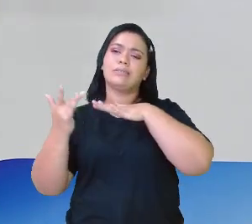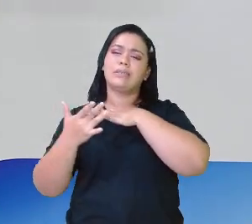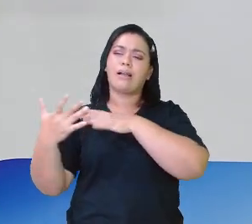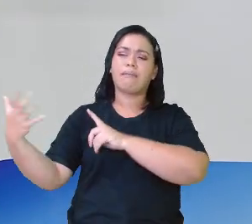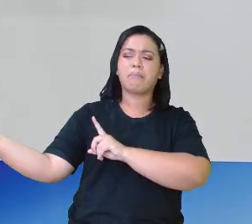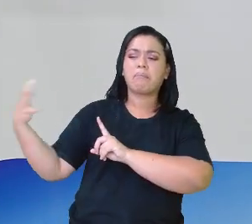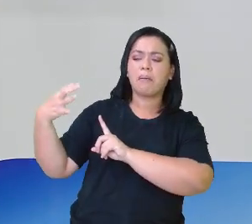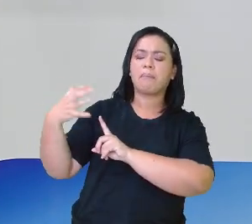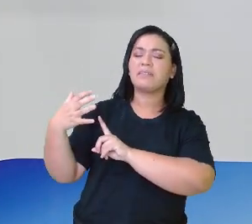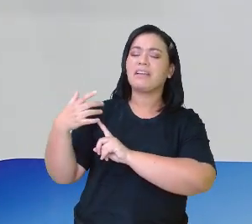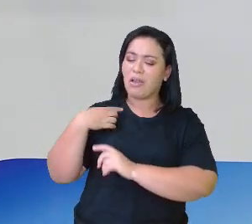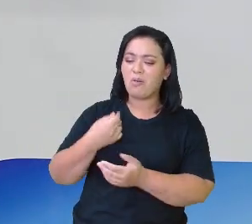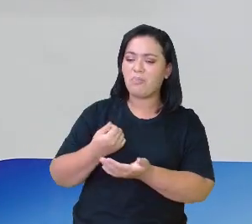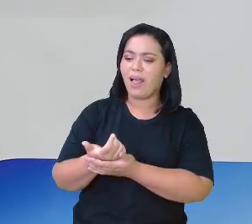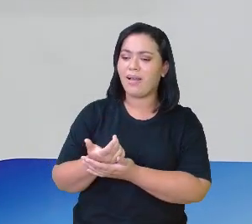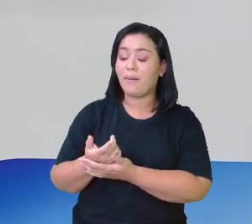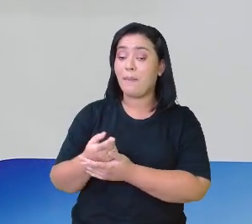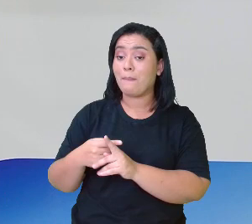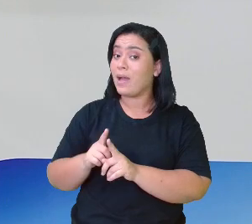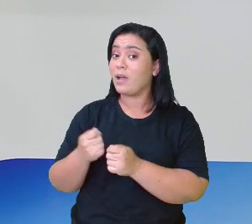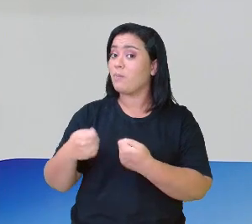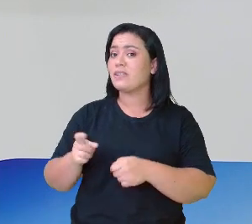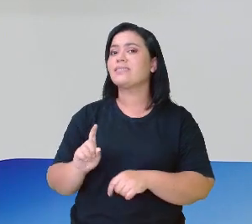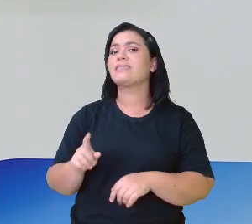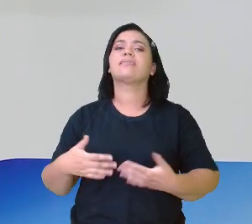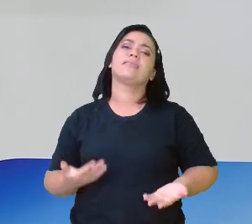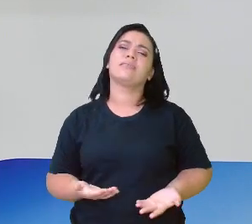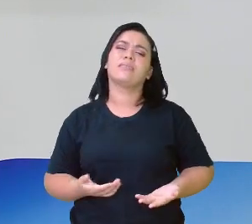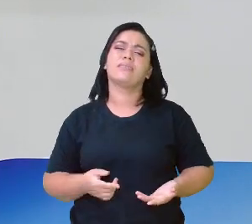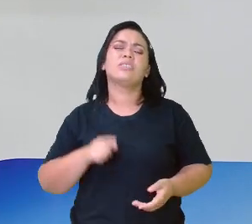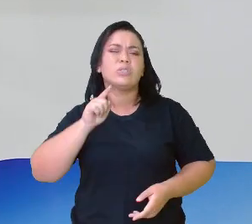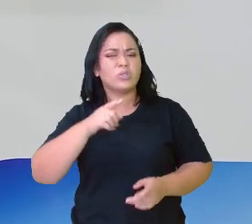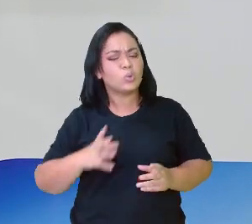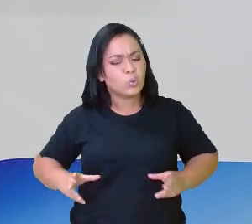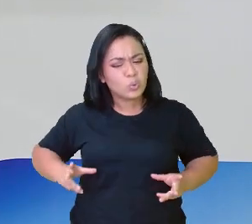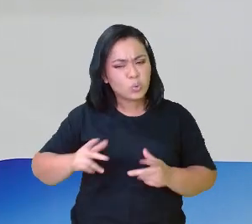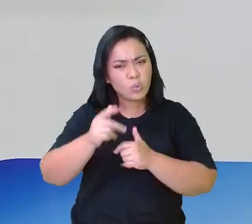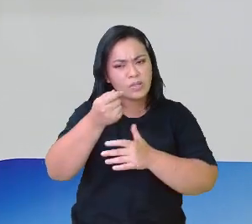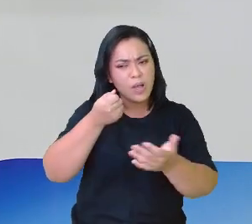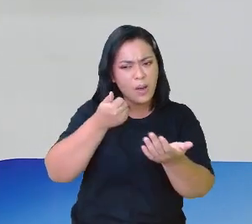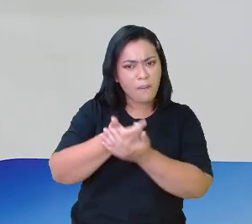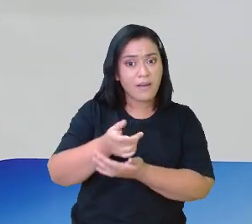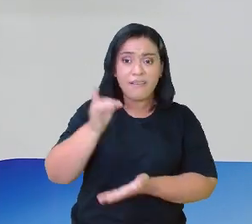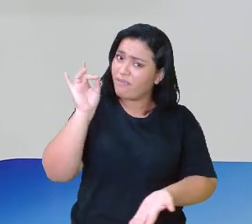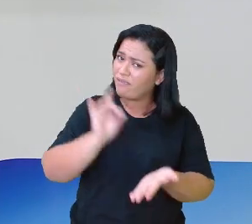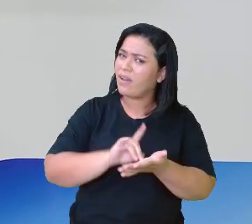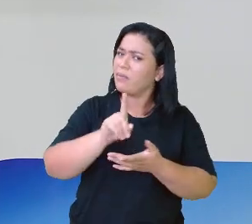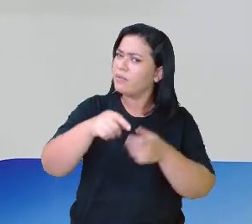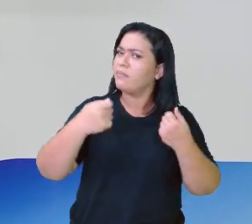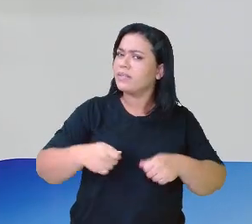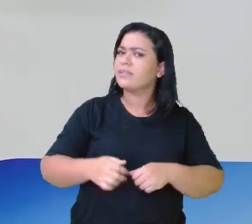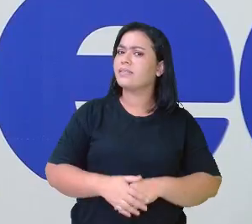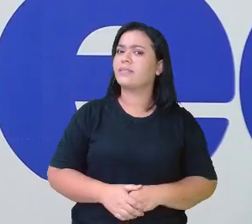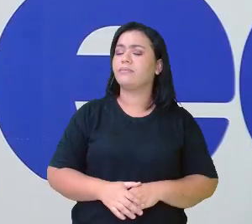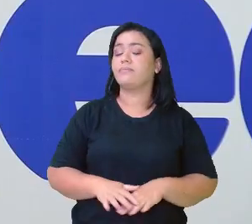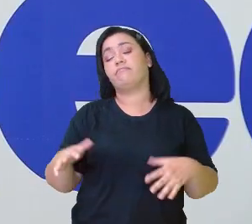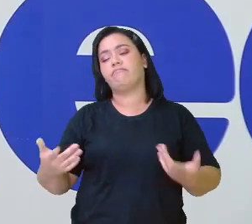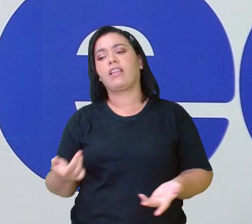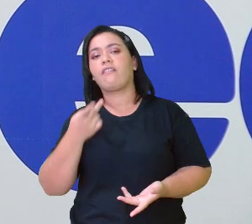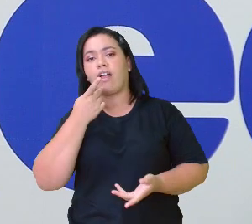aí, professora, já parou para pensar nisso? Será que tudo que a gente está comprando realmente a gente precisa? Essa questão da